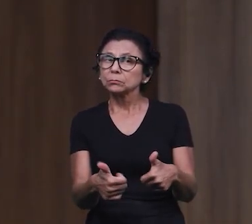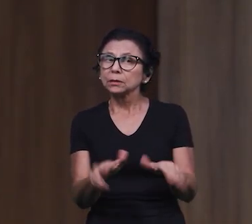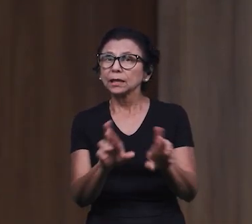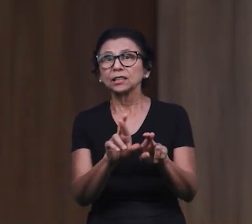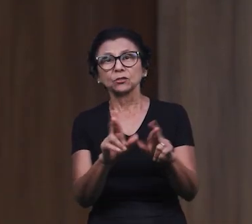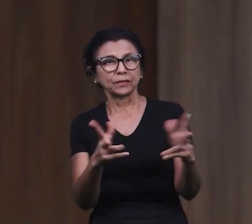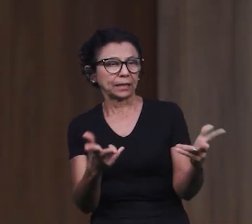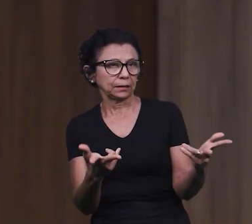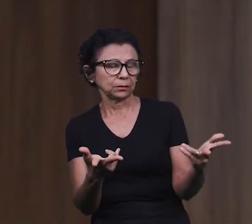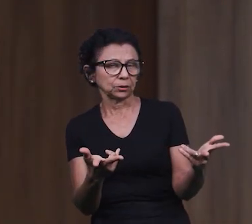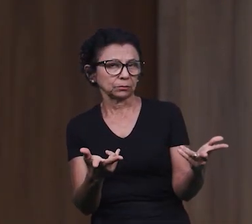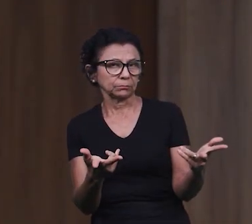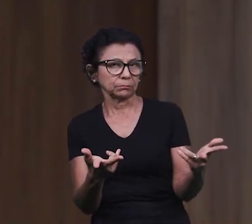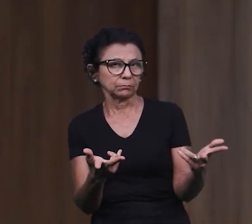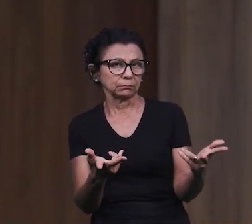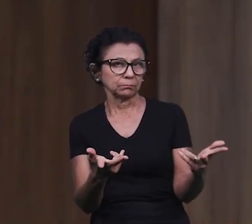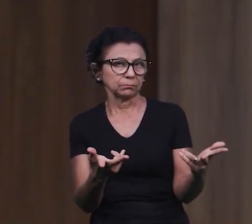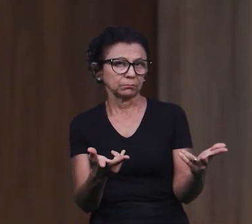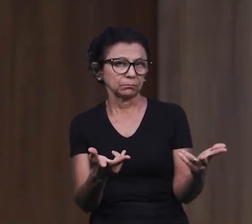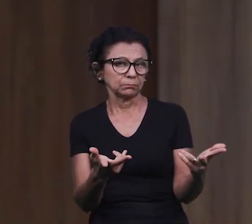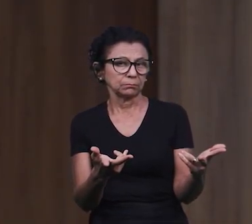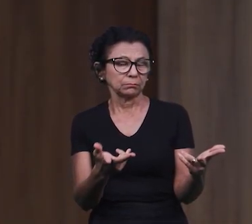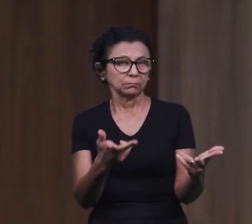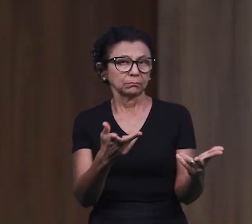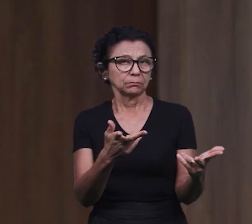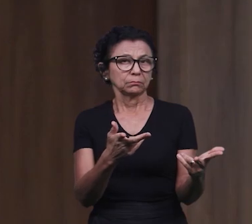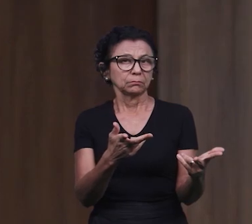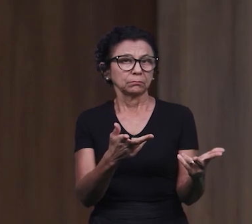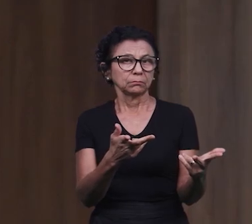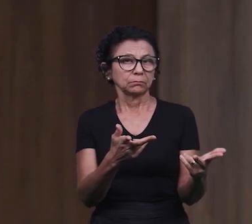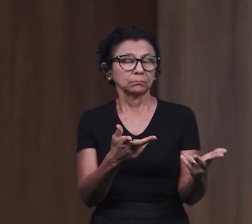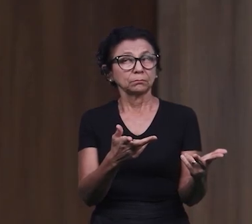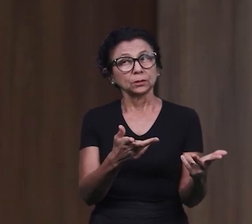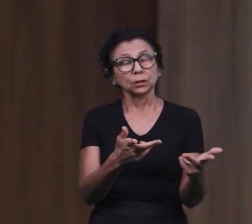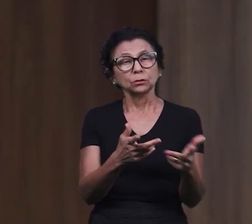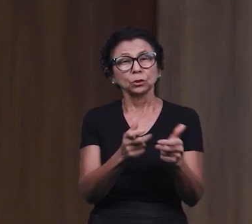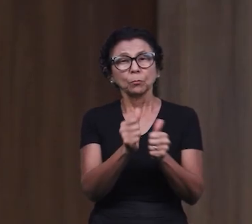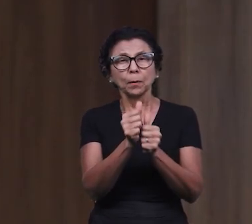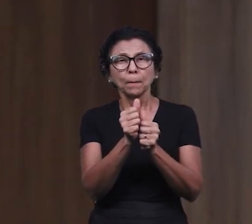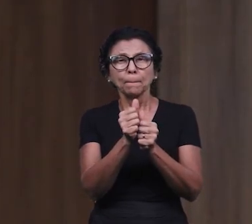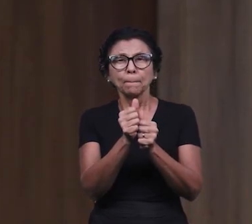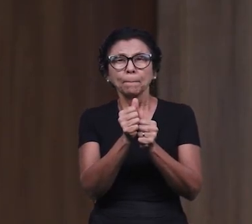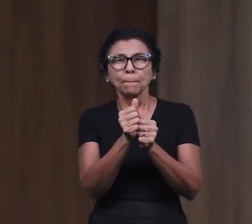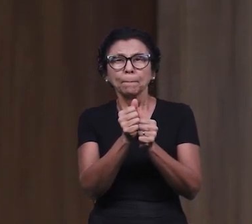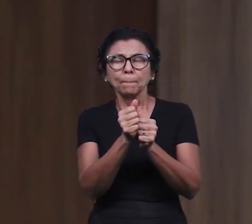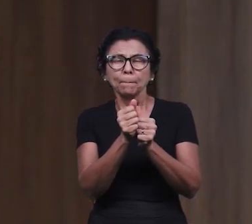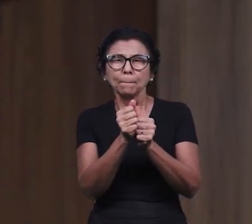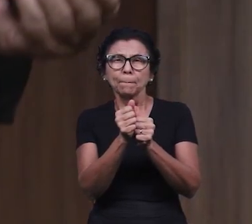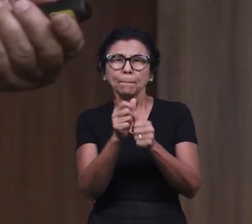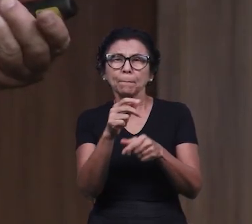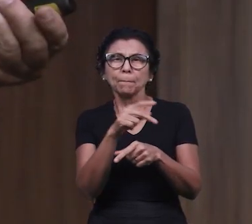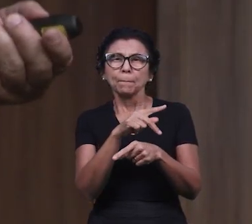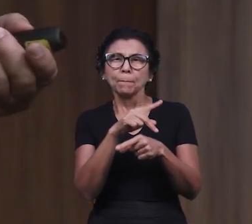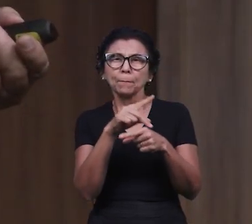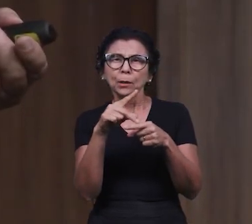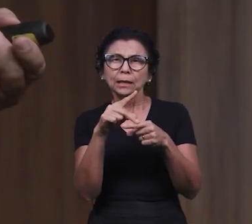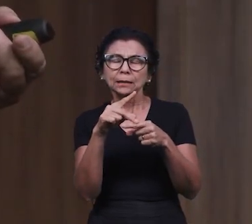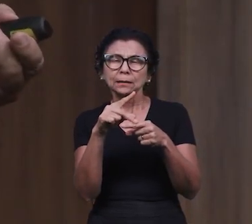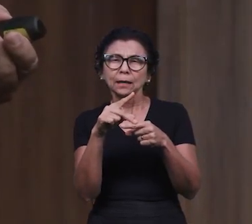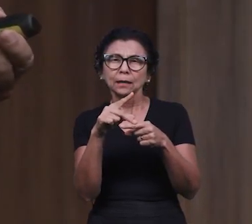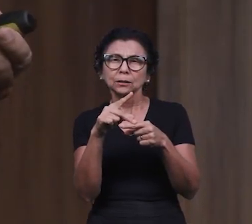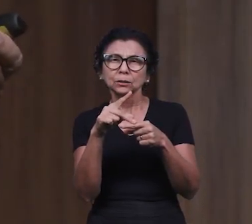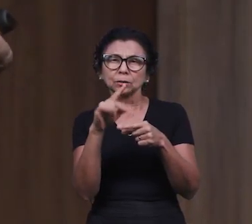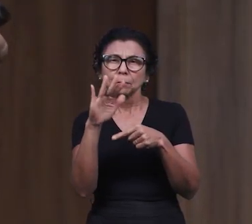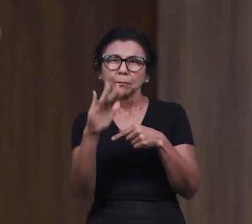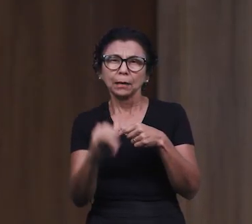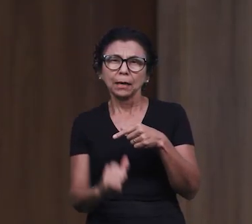O princípio ativo, então, logicamente, possui uma polaridade muito baixa. venha a ser uma substância apolar.